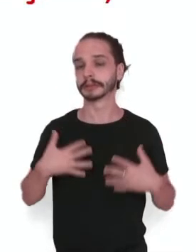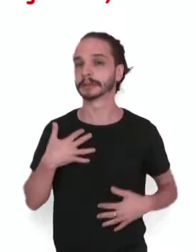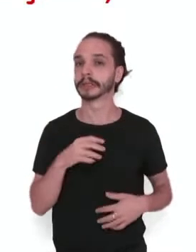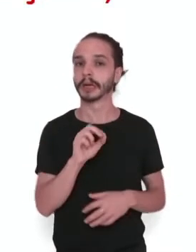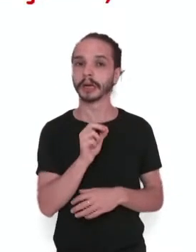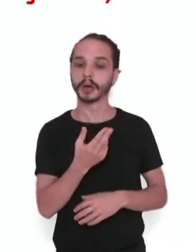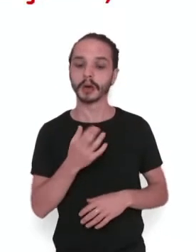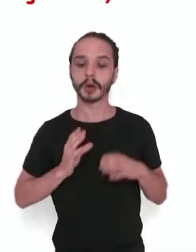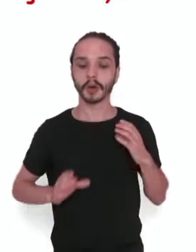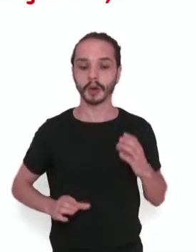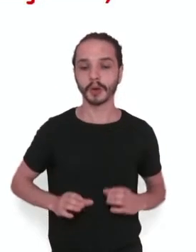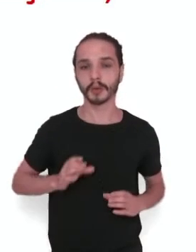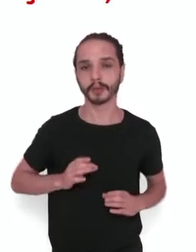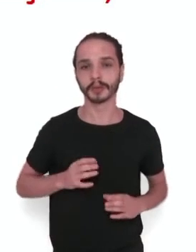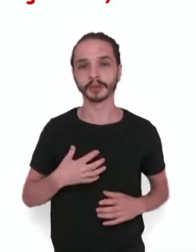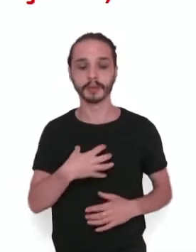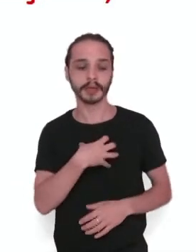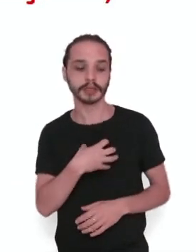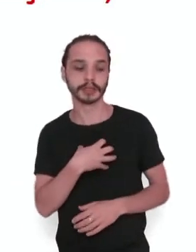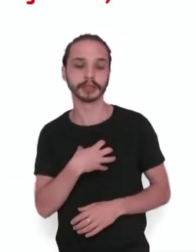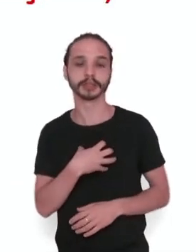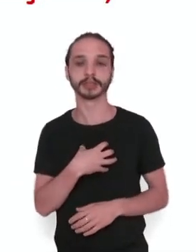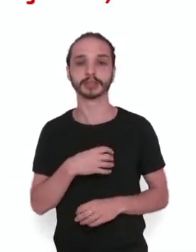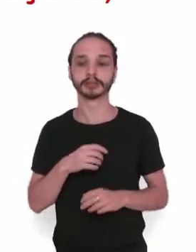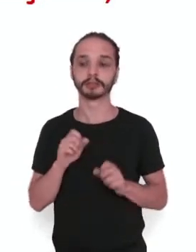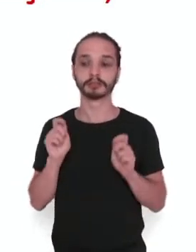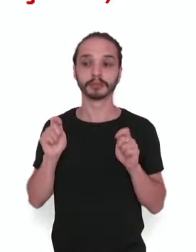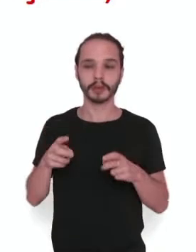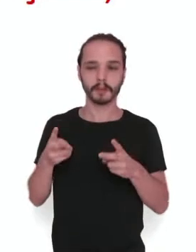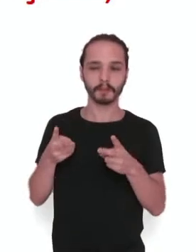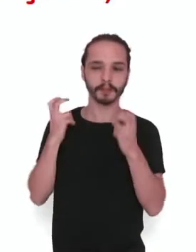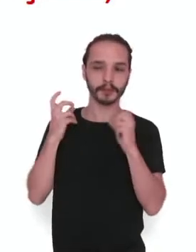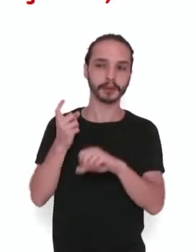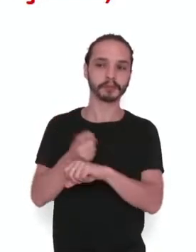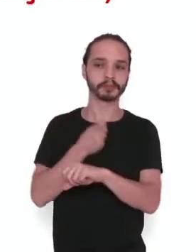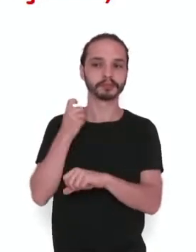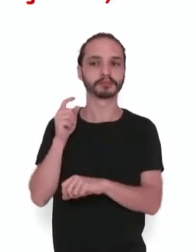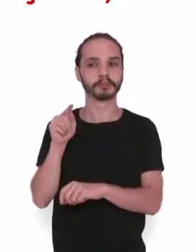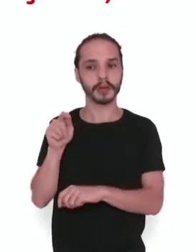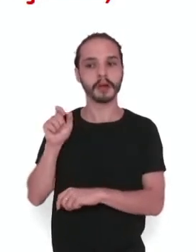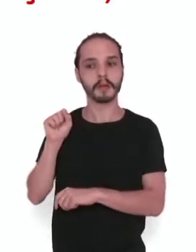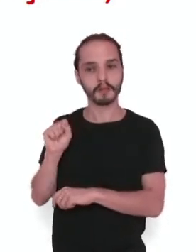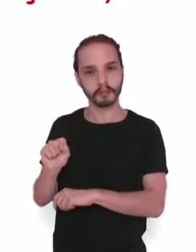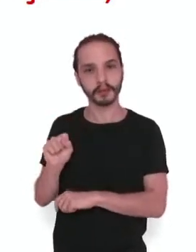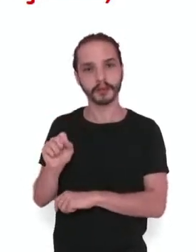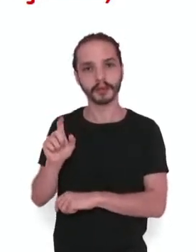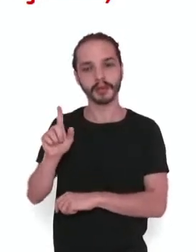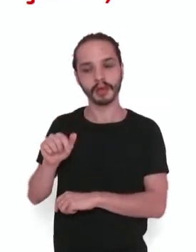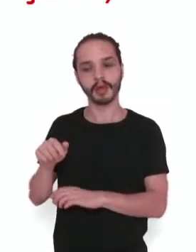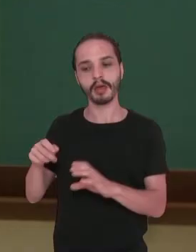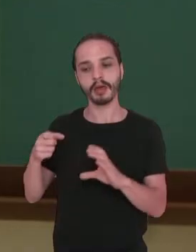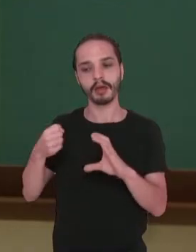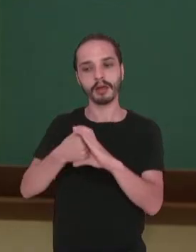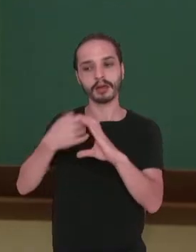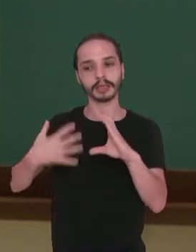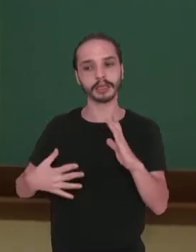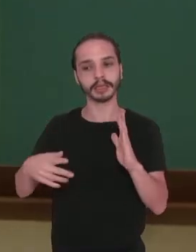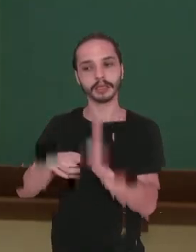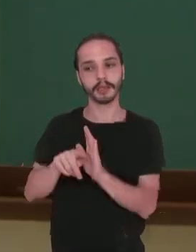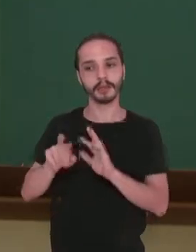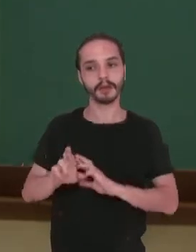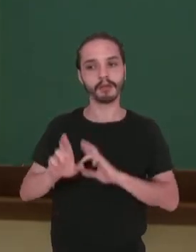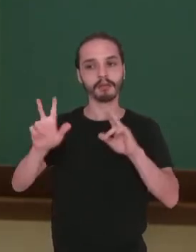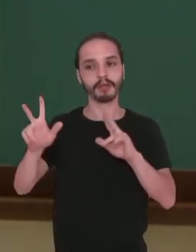comportamentais distintivas, observáveis, podem ser consideradas como traços de diferenciação.